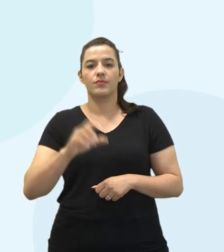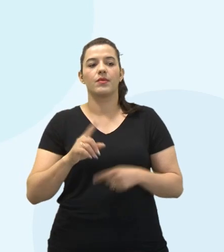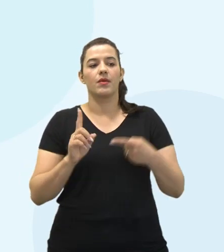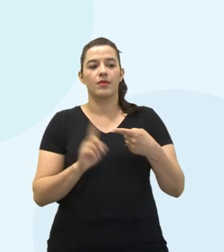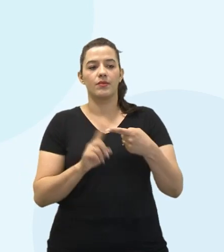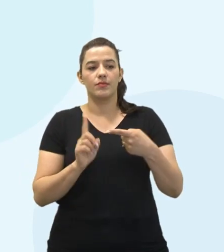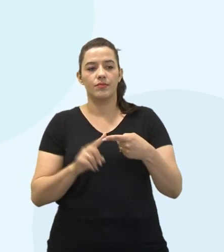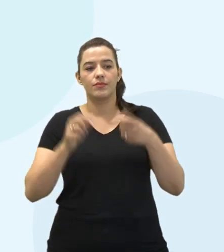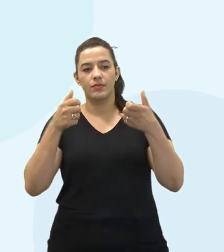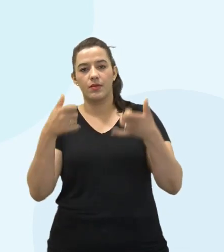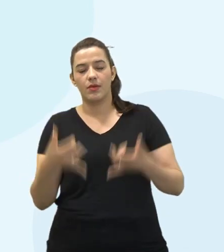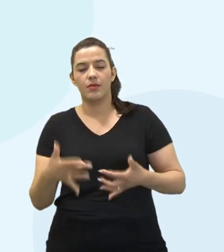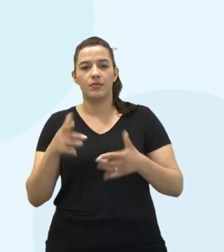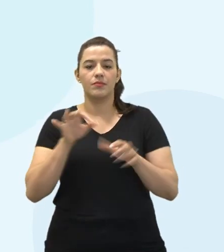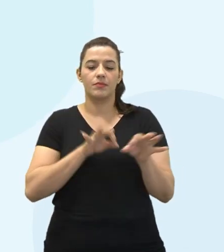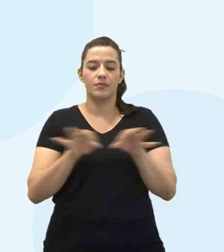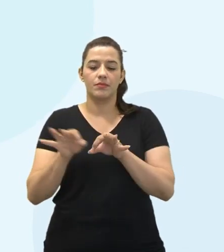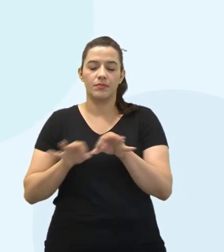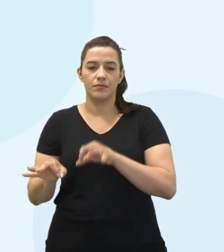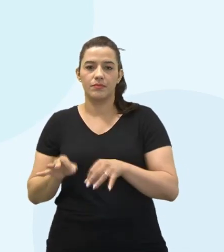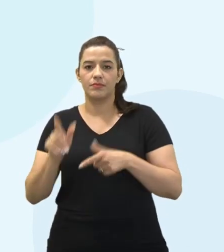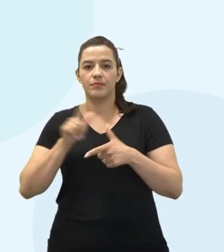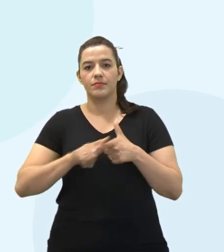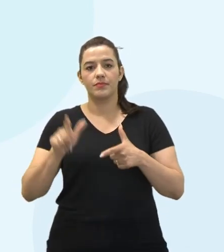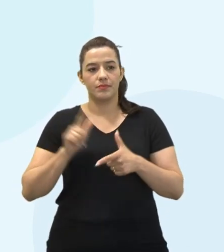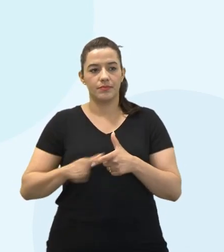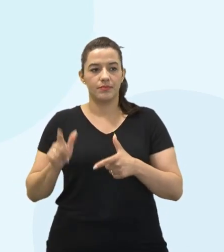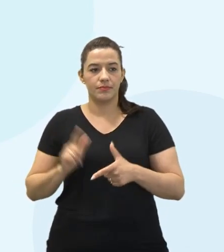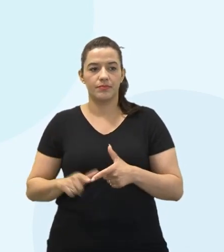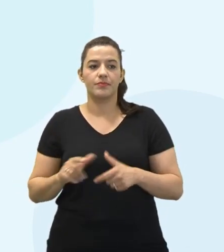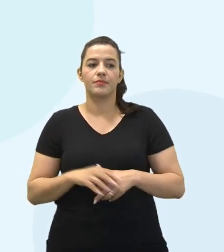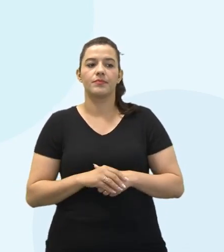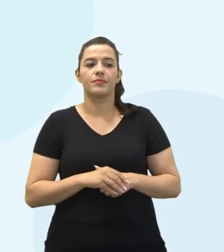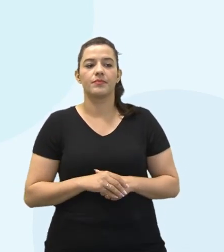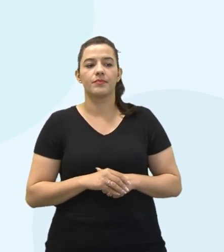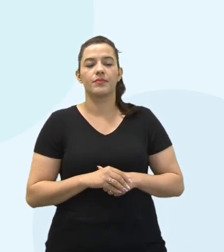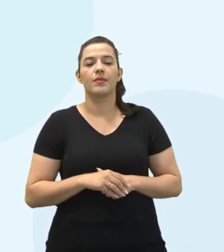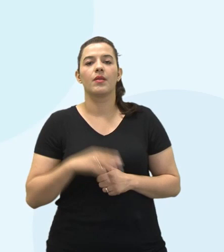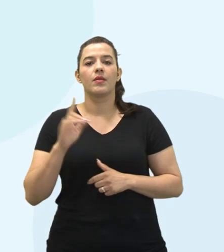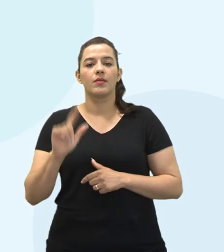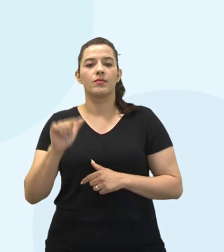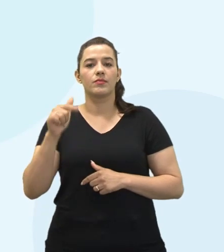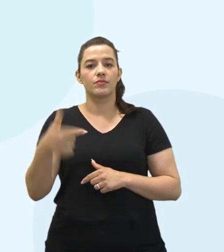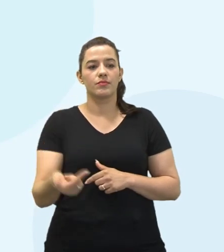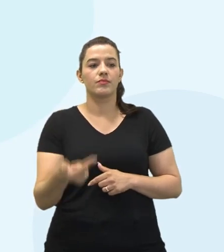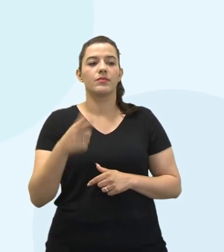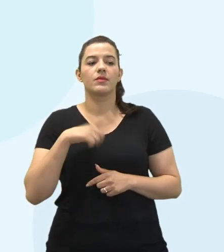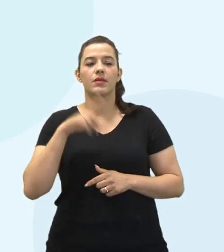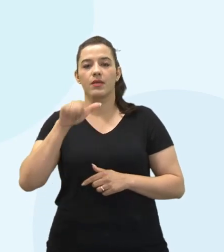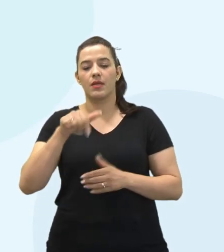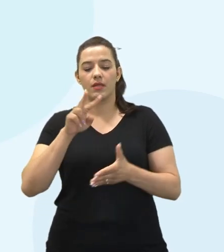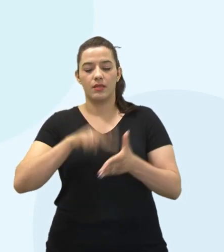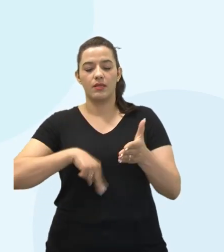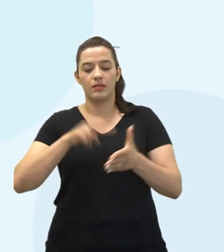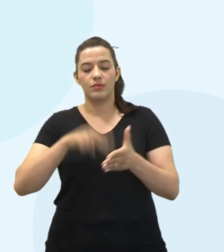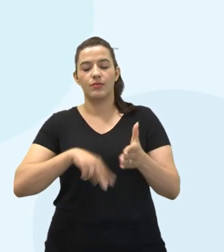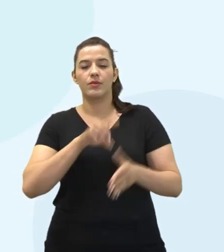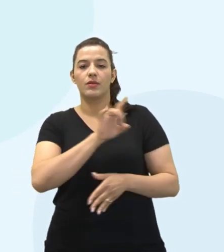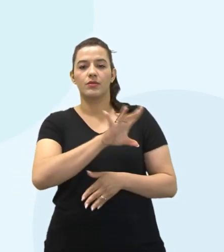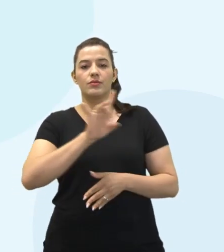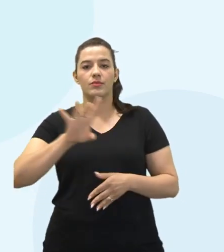problema né a partindo aí para uma etapa seguinte o que a leitura individual